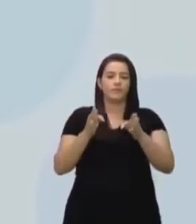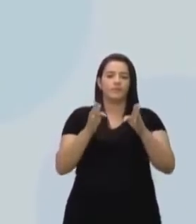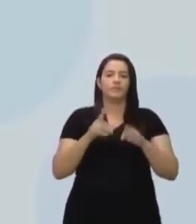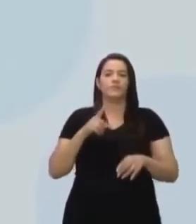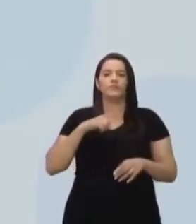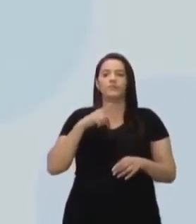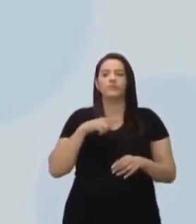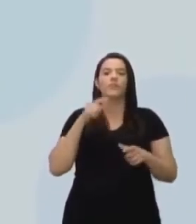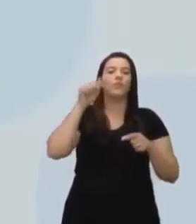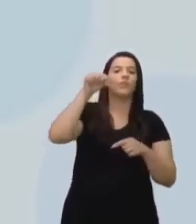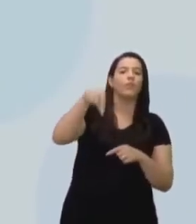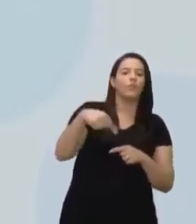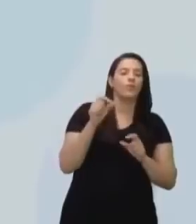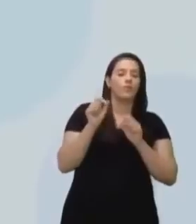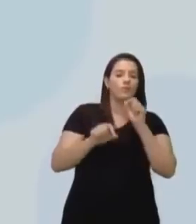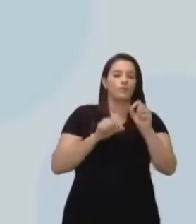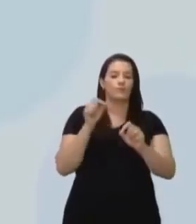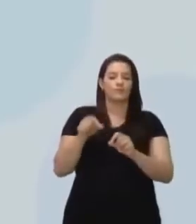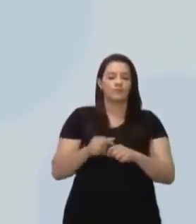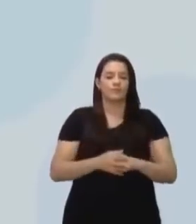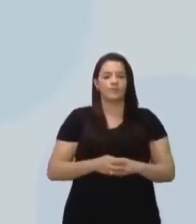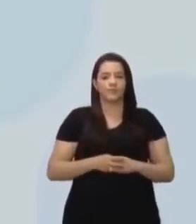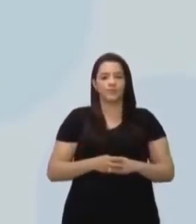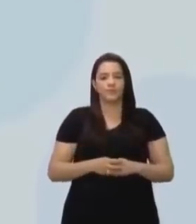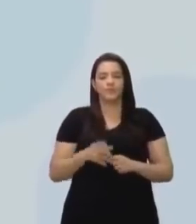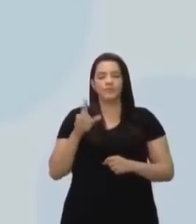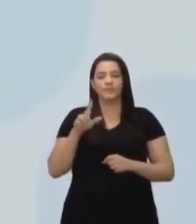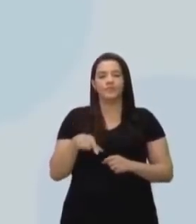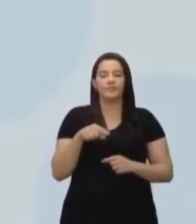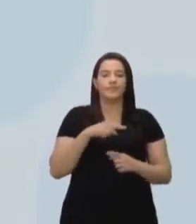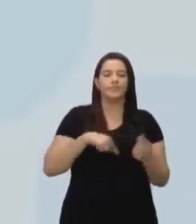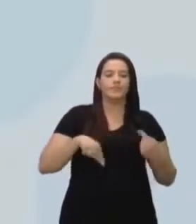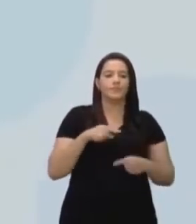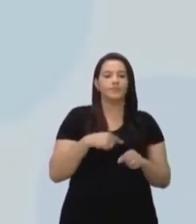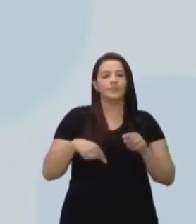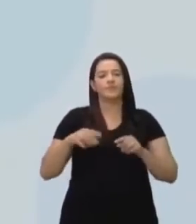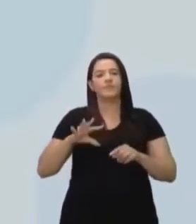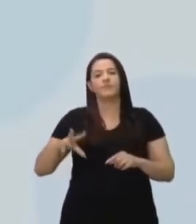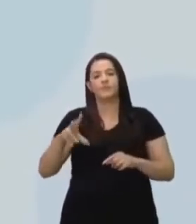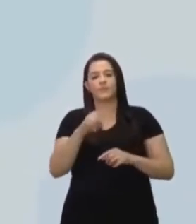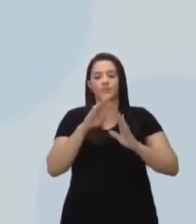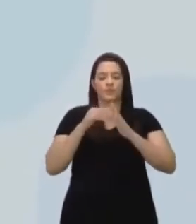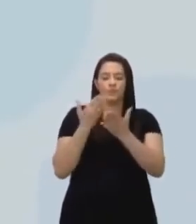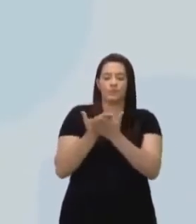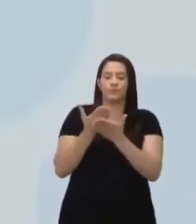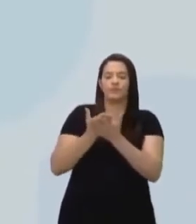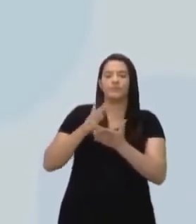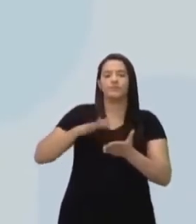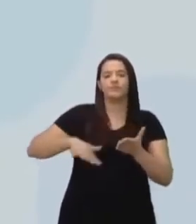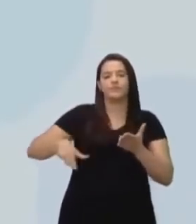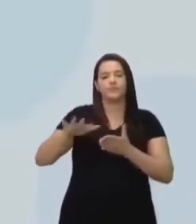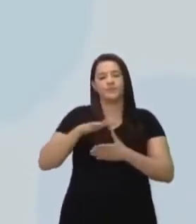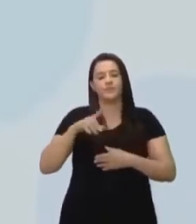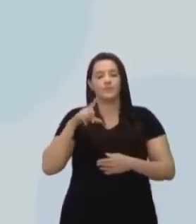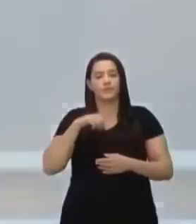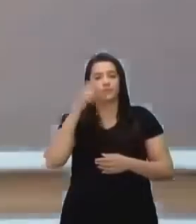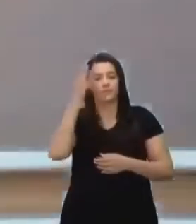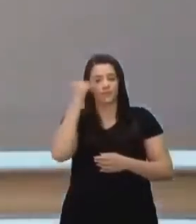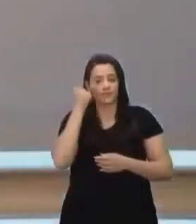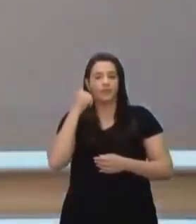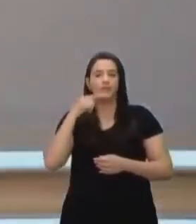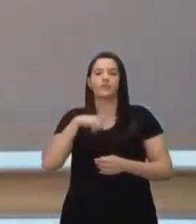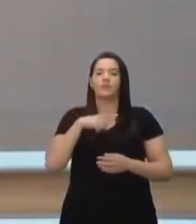onde queremos chegar também. Em relação à apropriação da comunidade escolar também, porque a gente sabe